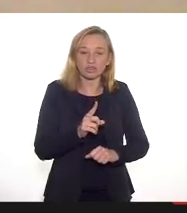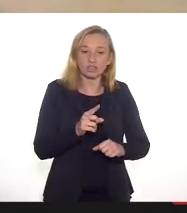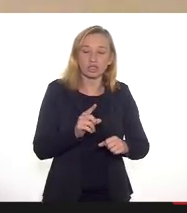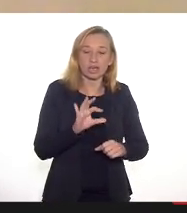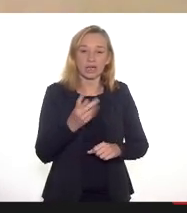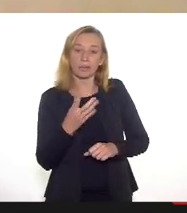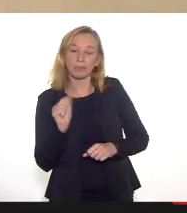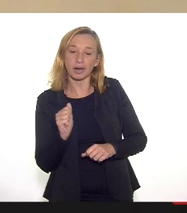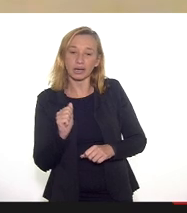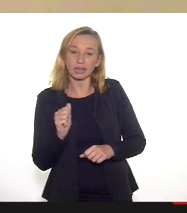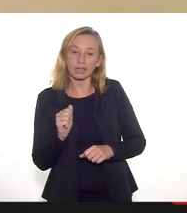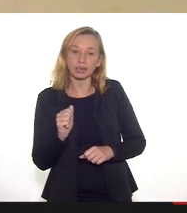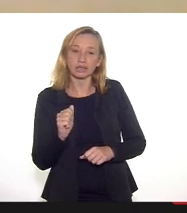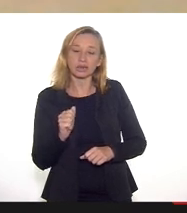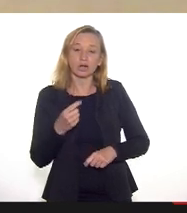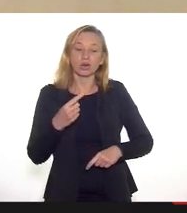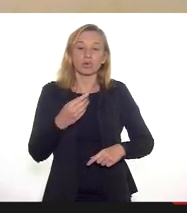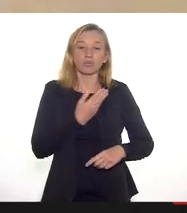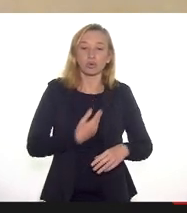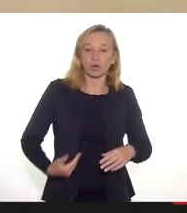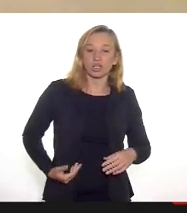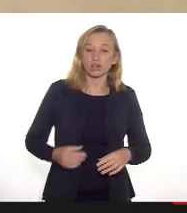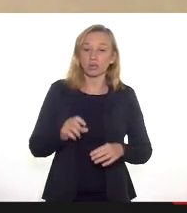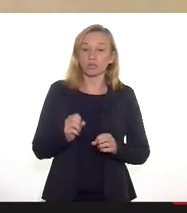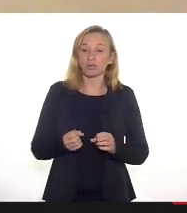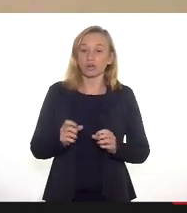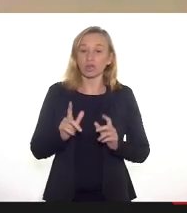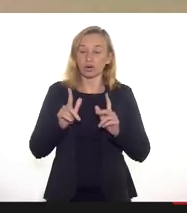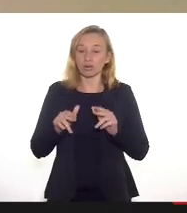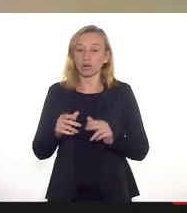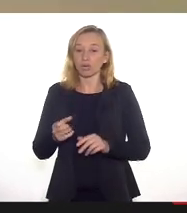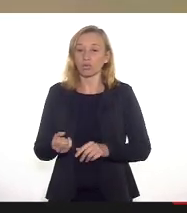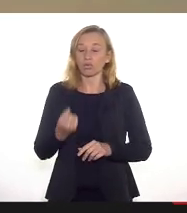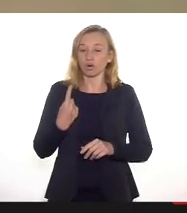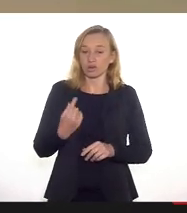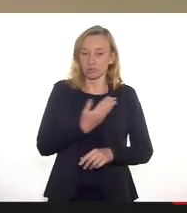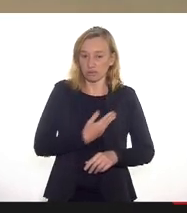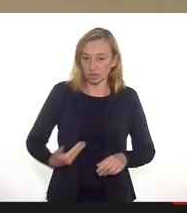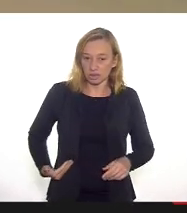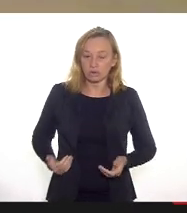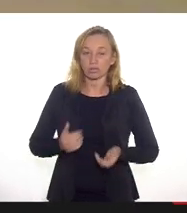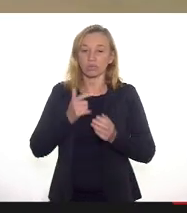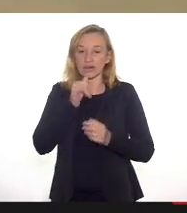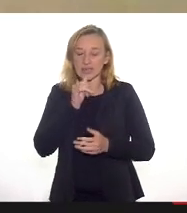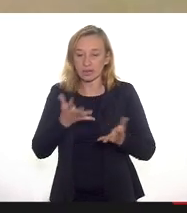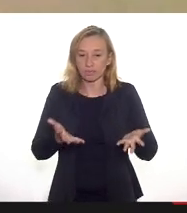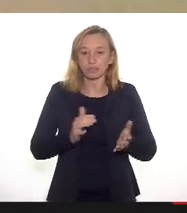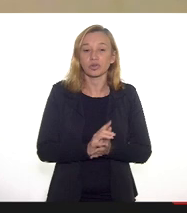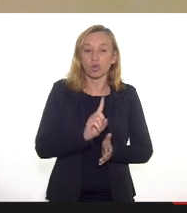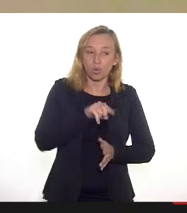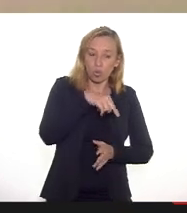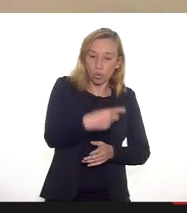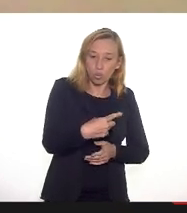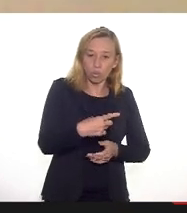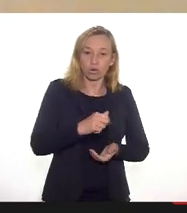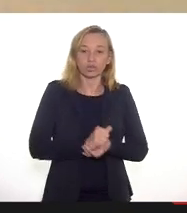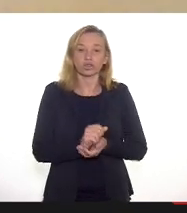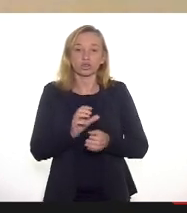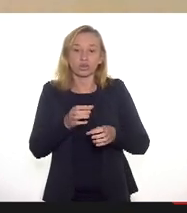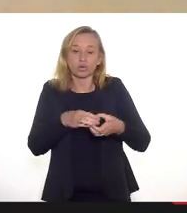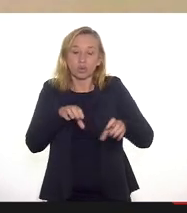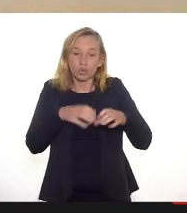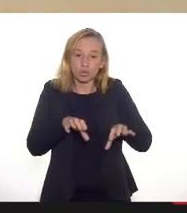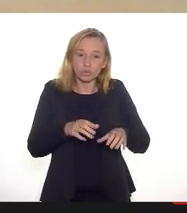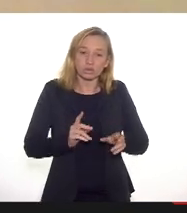como foi para o ex-governador, por exemplo. Um outro ponto importante que debatemos na comunidade é em relação aos cursos